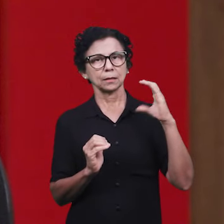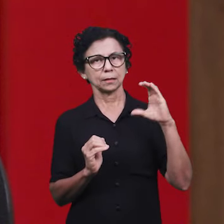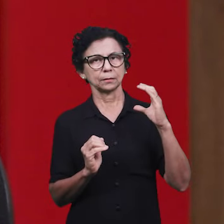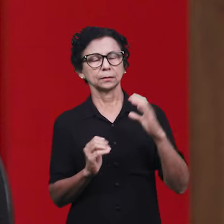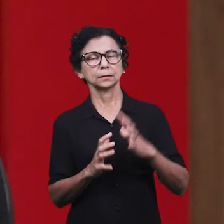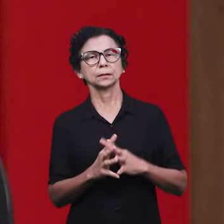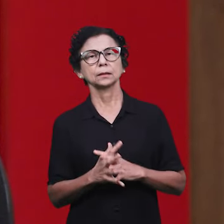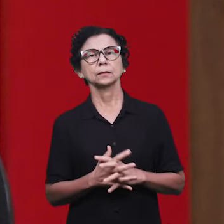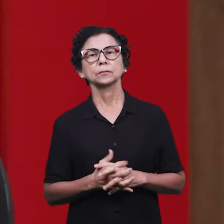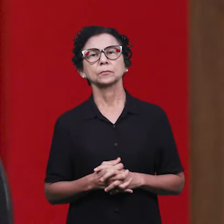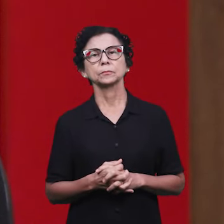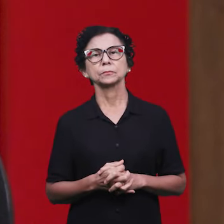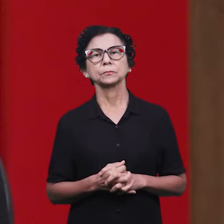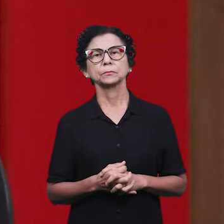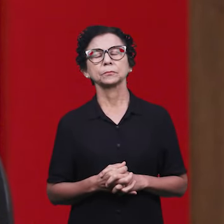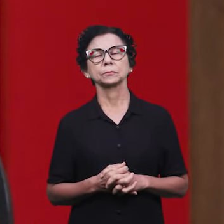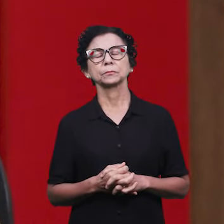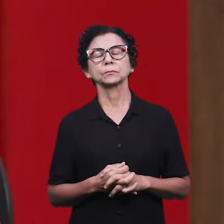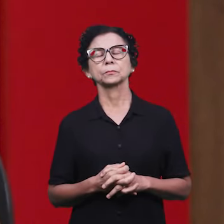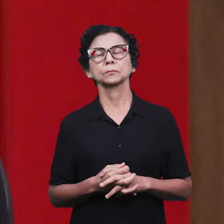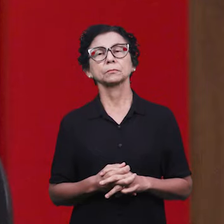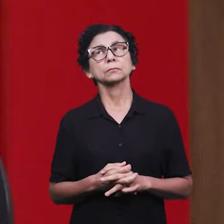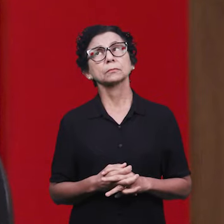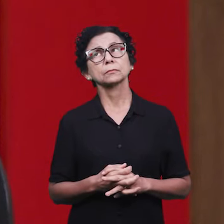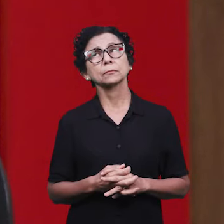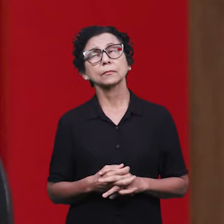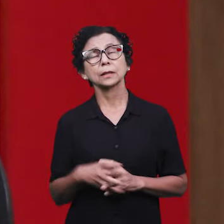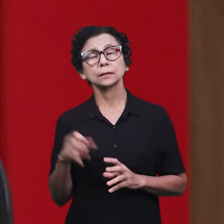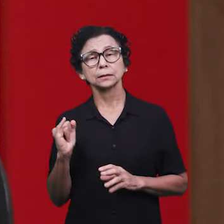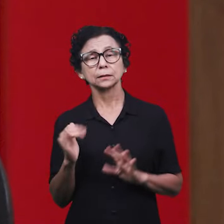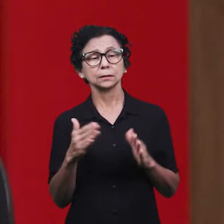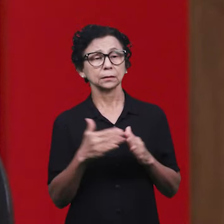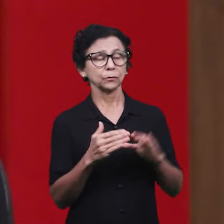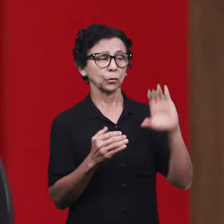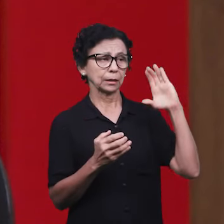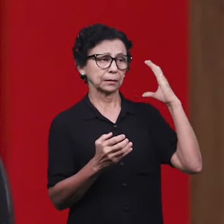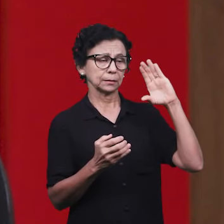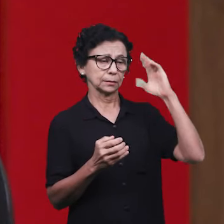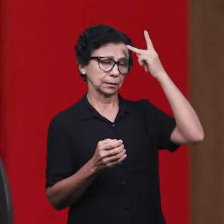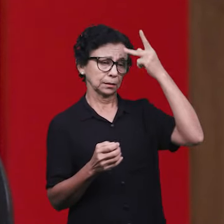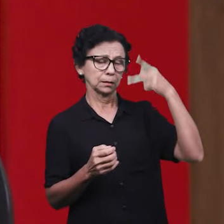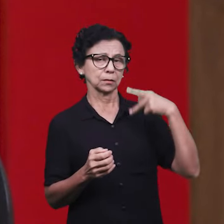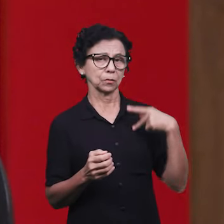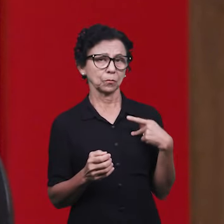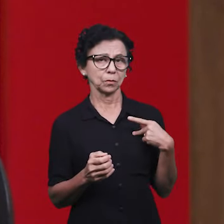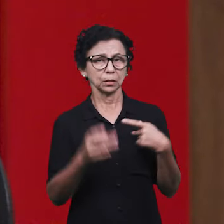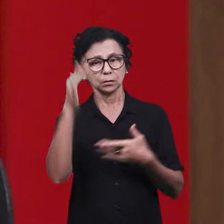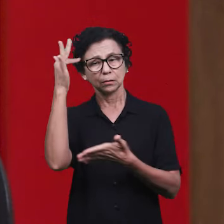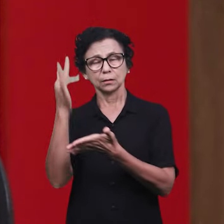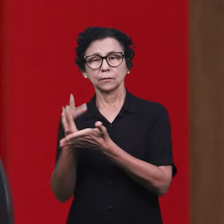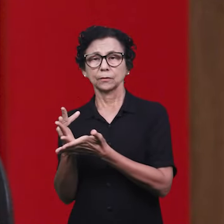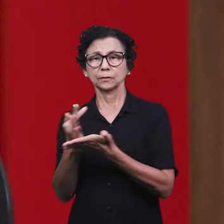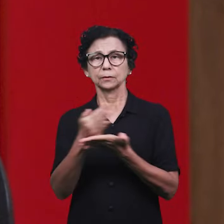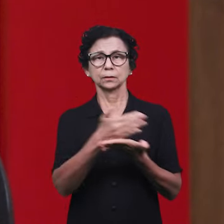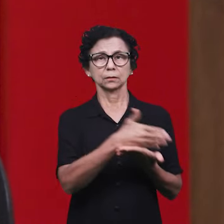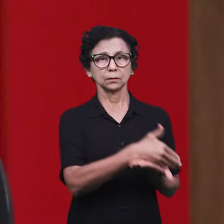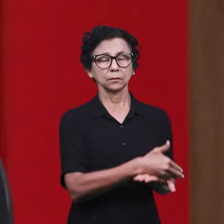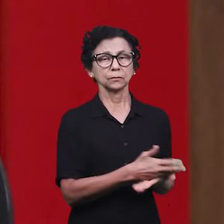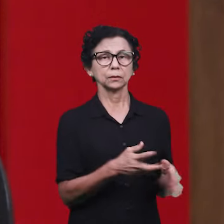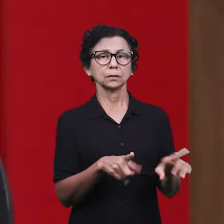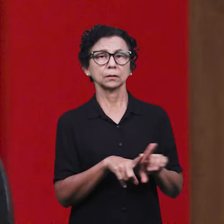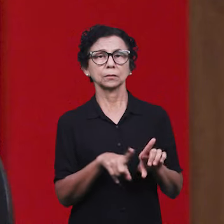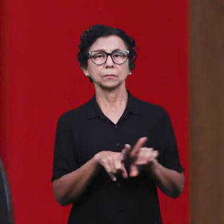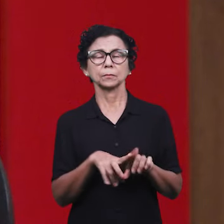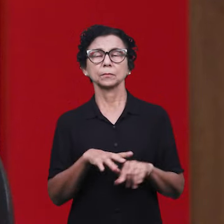vão desviar da fé por conta da ciência. O próprio apóstolo Paulo fala a Timóteo, fala assim, olha,